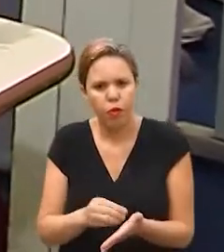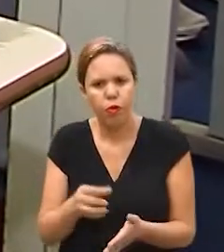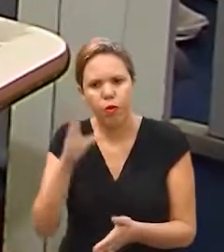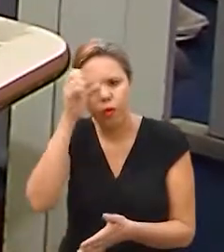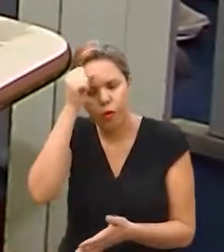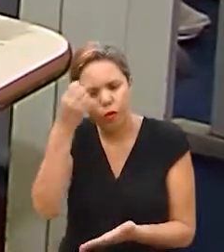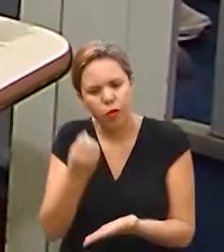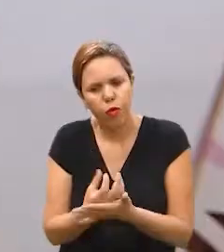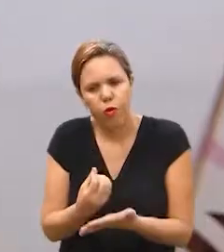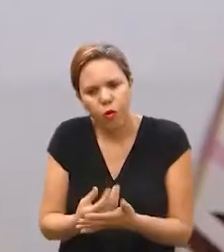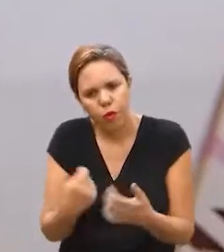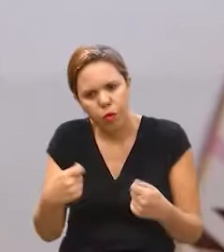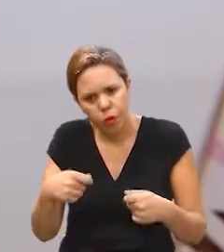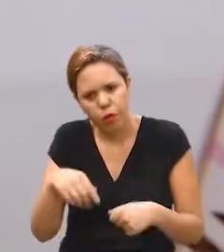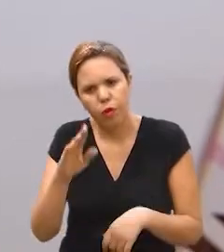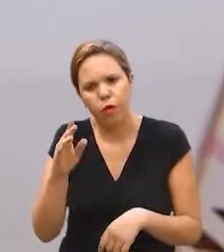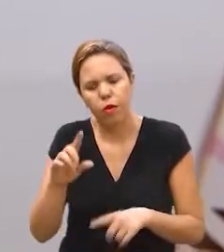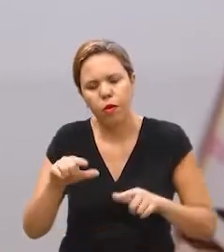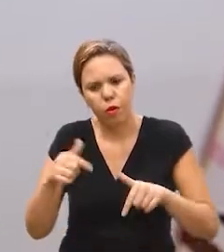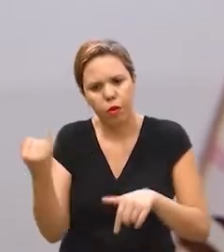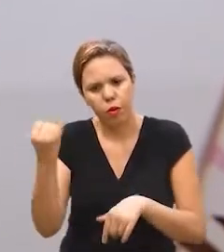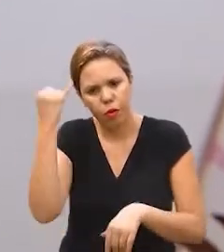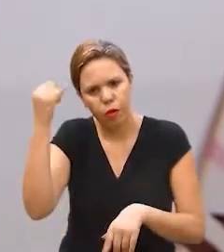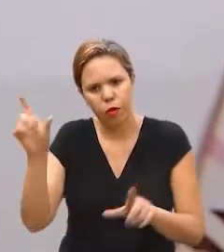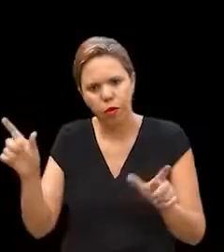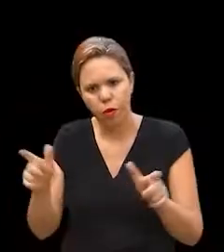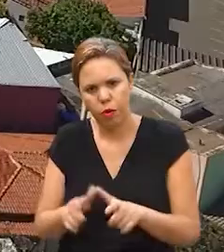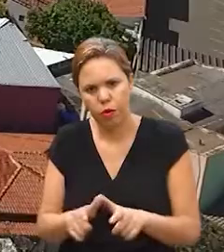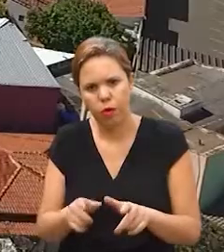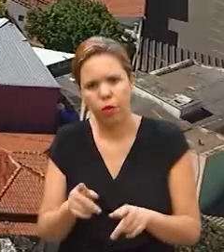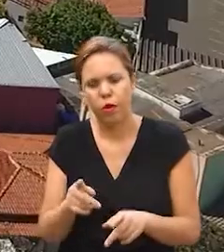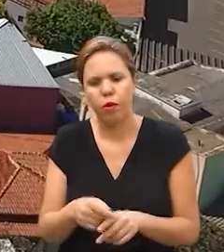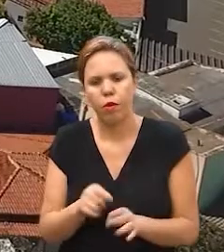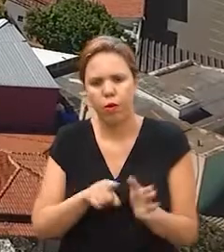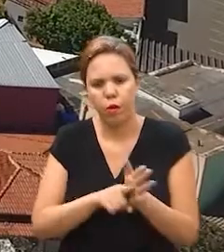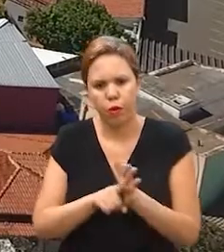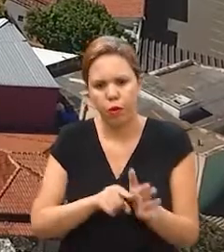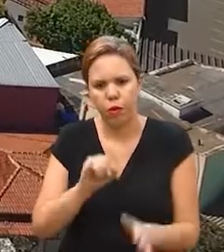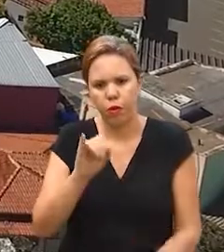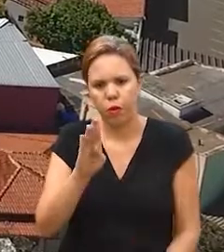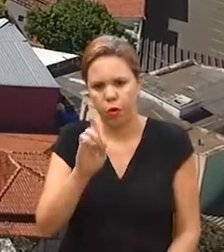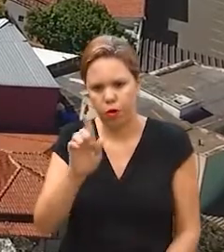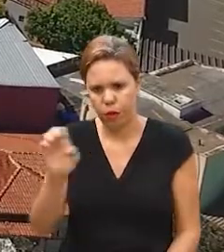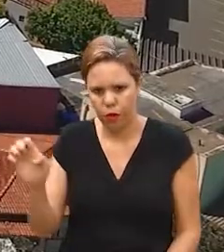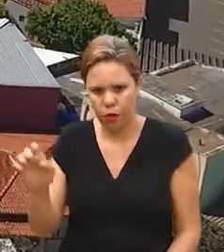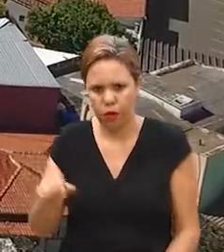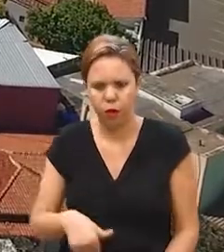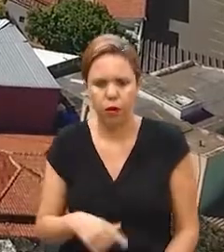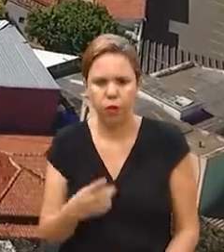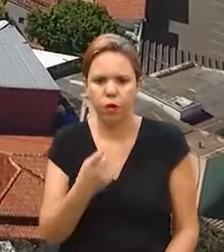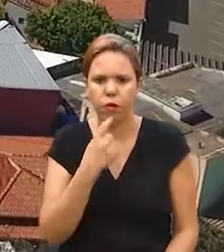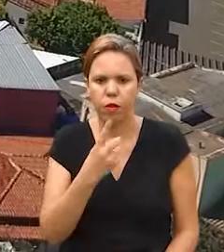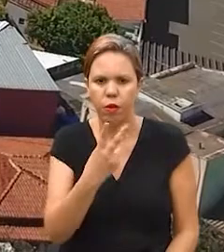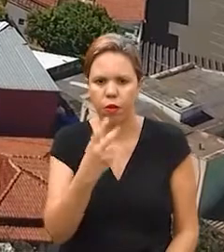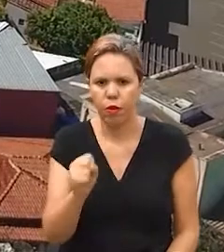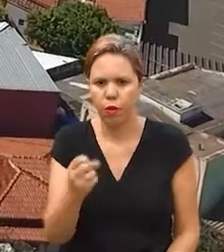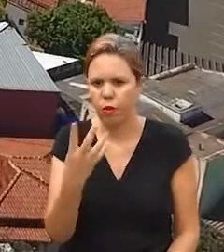passo importante para diminuir as estatísticas. Segundo o IBGE, Campinas tem